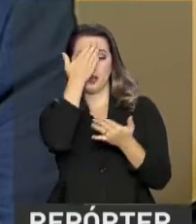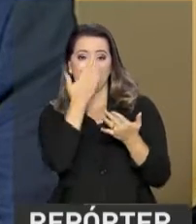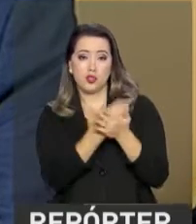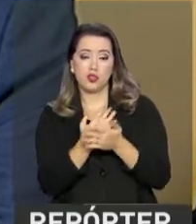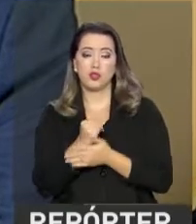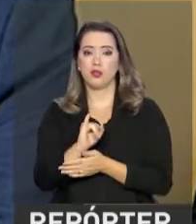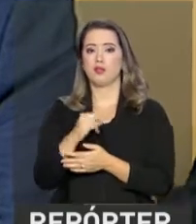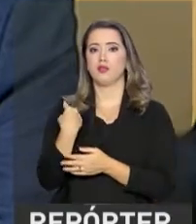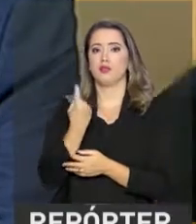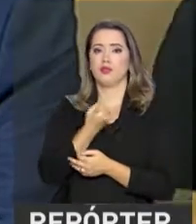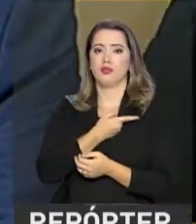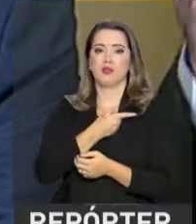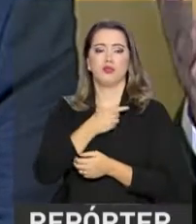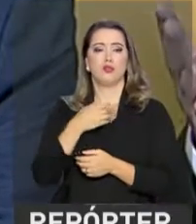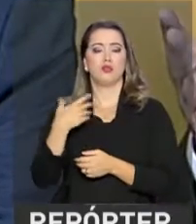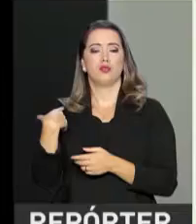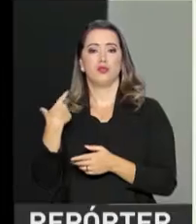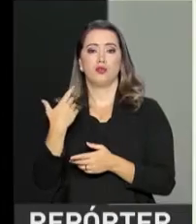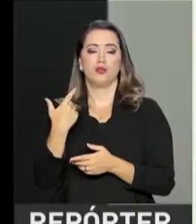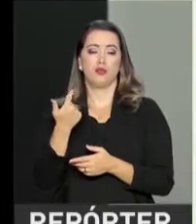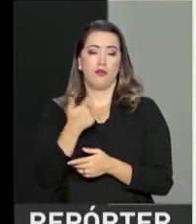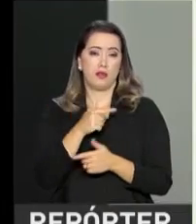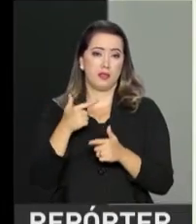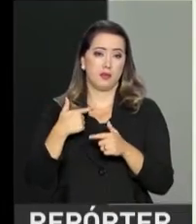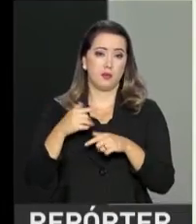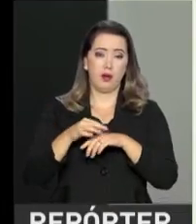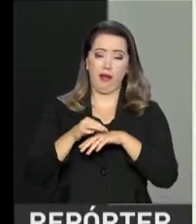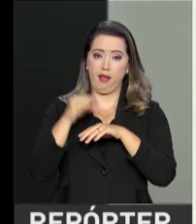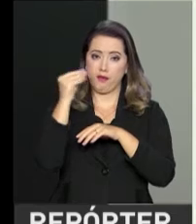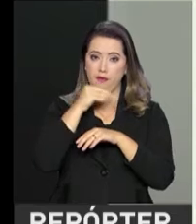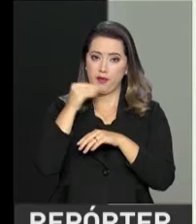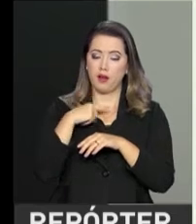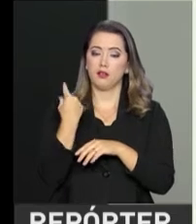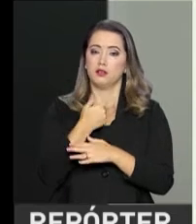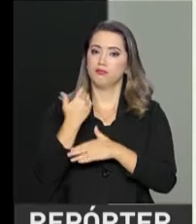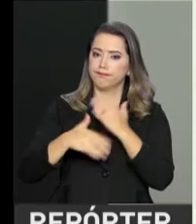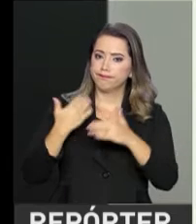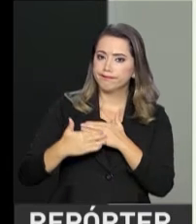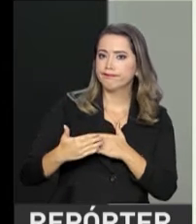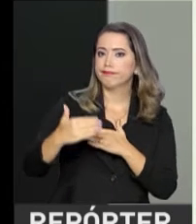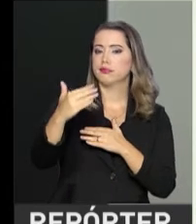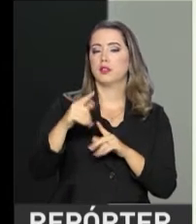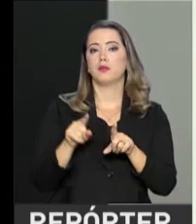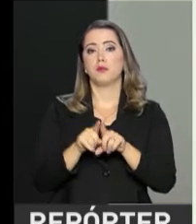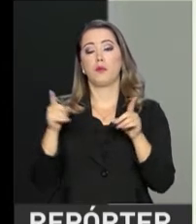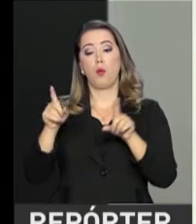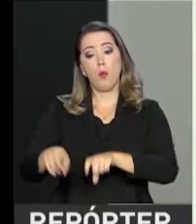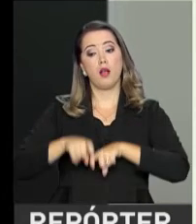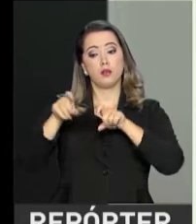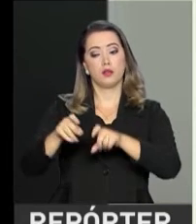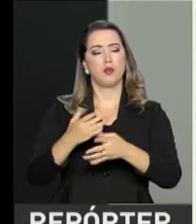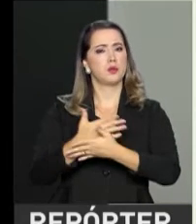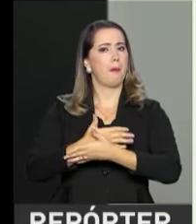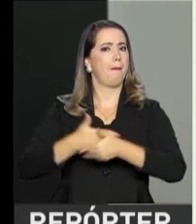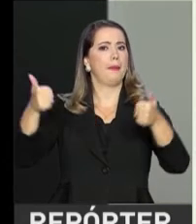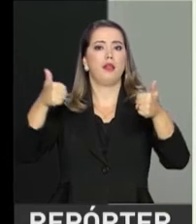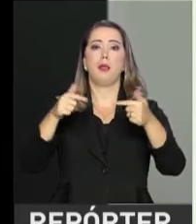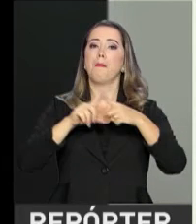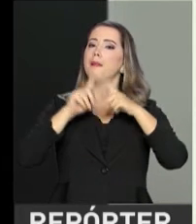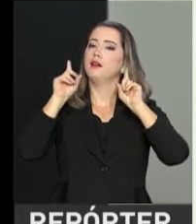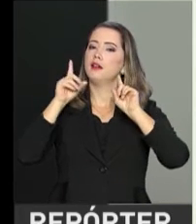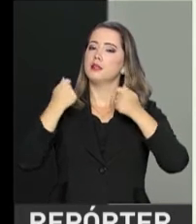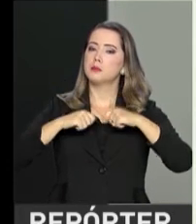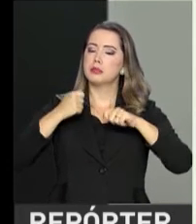se não tivesse carne é fraca nós temos andado mais o agronegócio vai muito bem tá indo muito bem mas tem que ficar sobre é